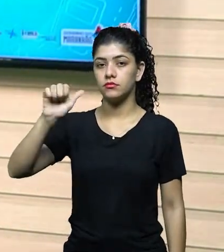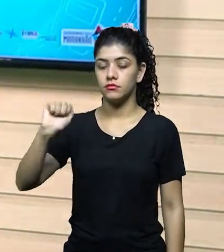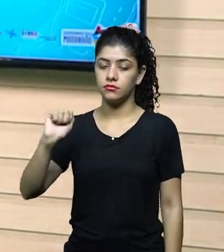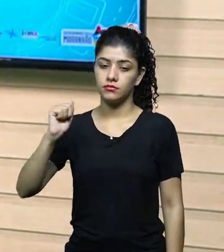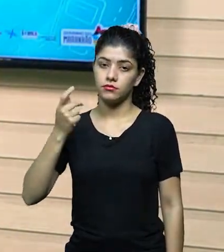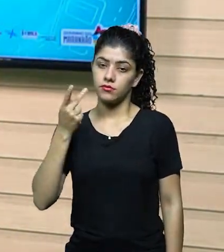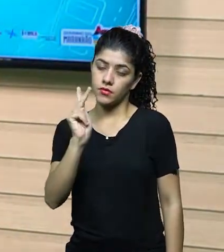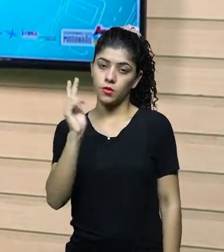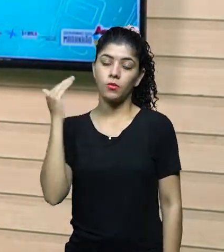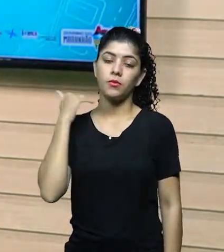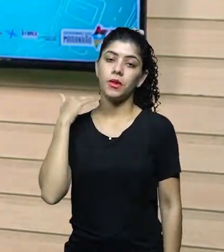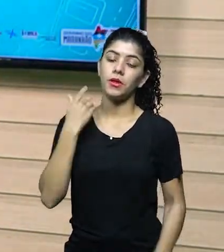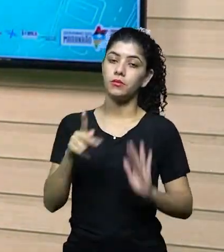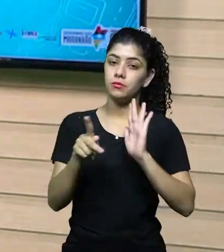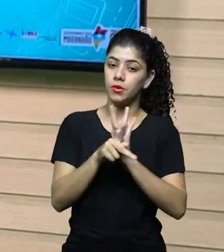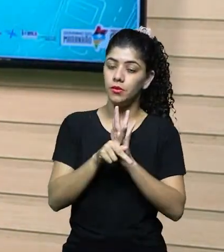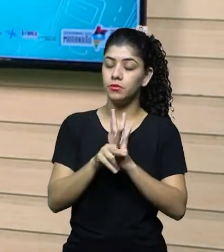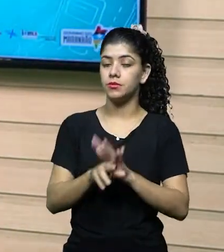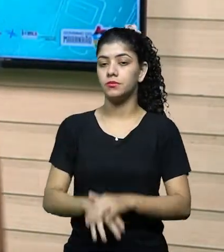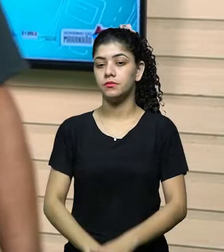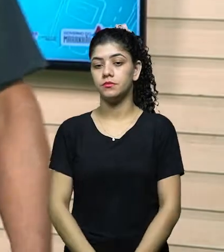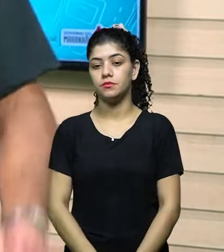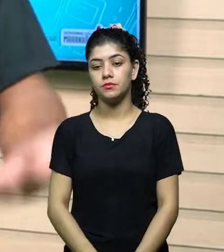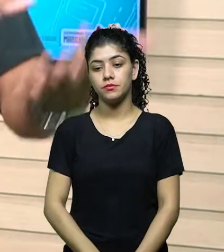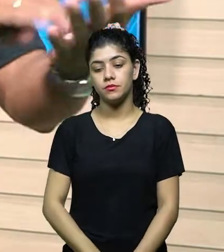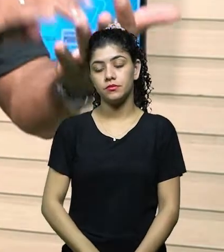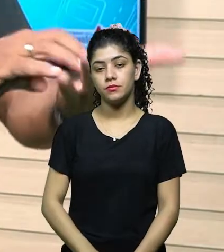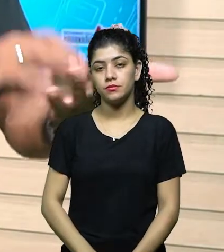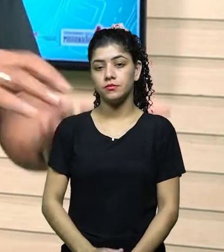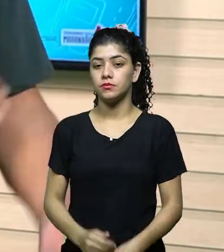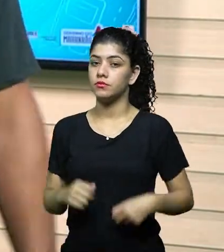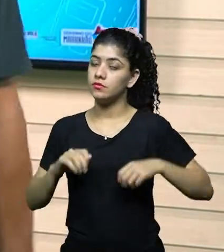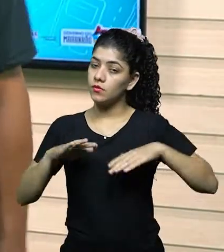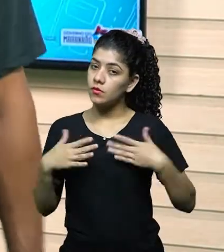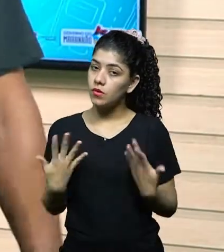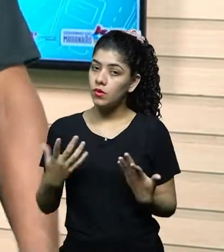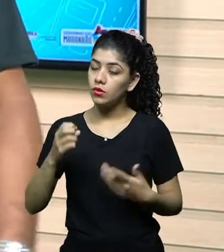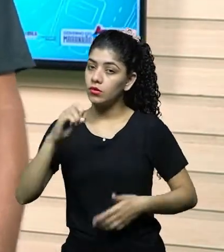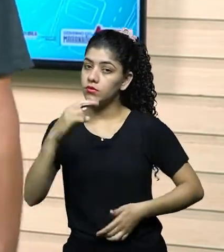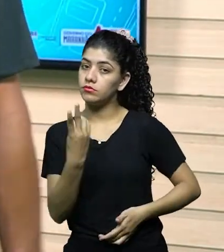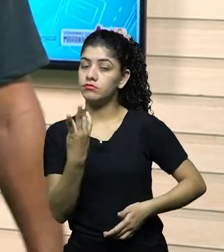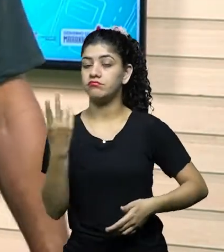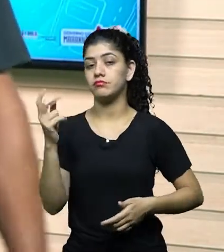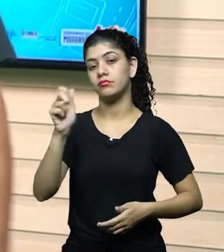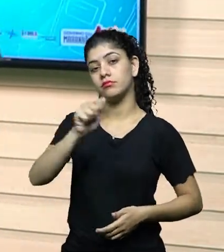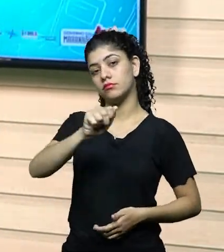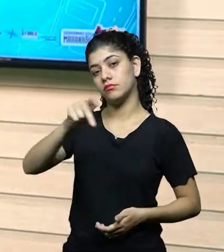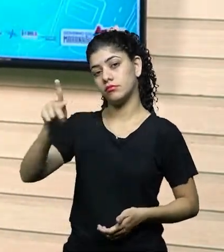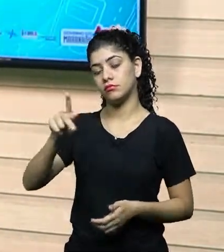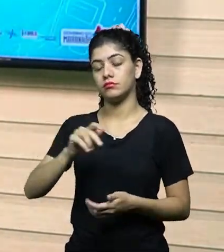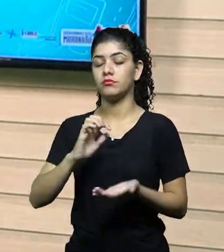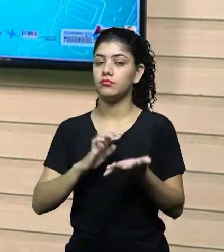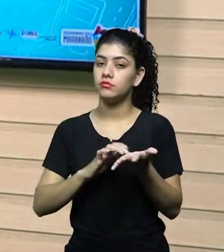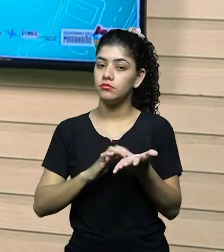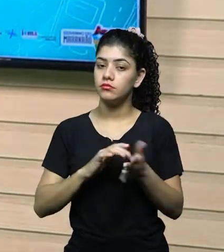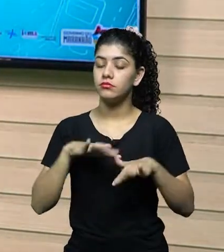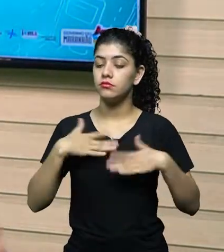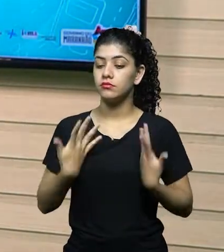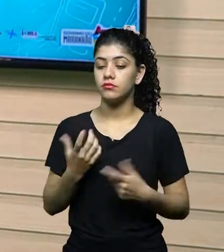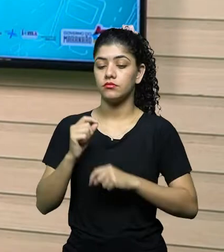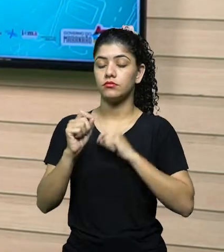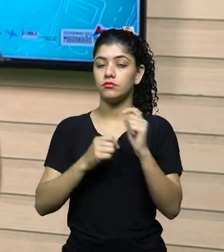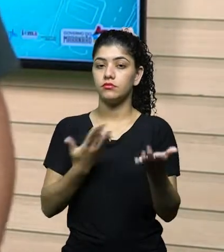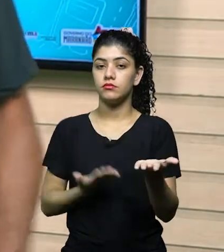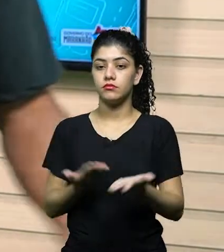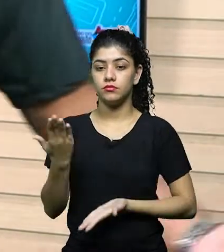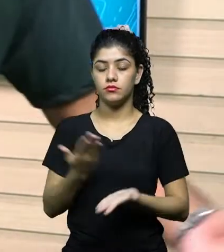você pagasse no próprio banco, ou se você pagasse no caixa eletrônico, ou se você pagasse pelo aplicativo. Então é importante saber quanto é cobrado por